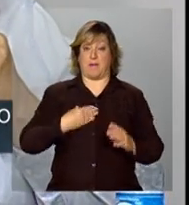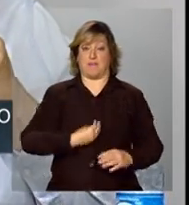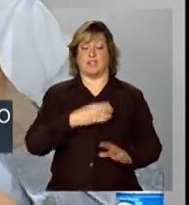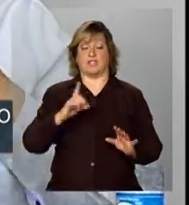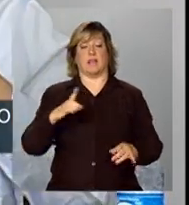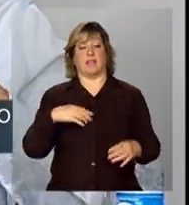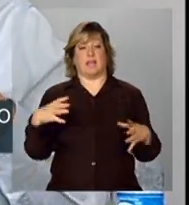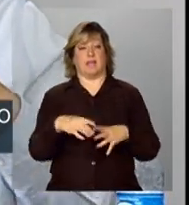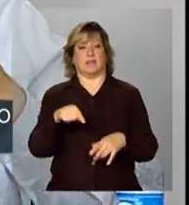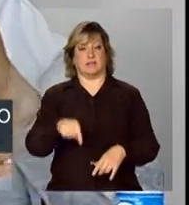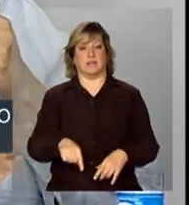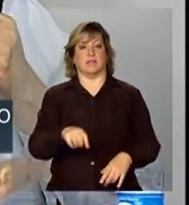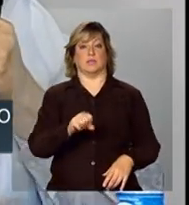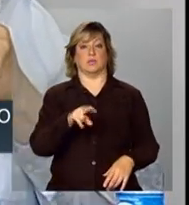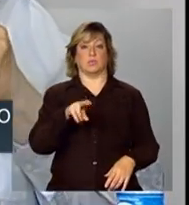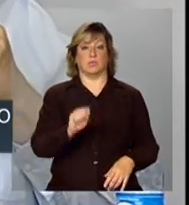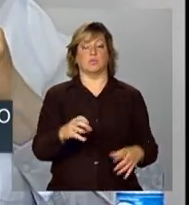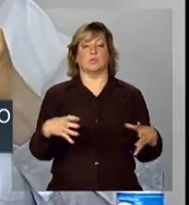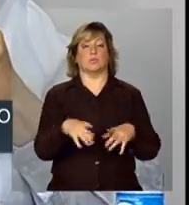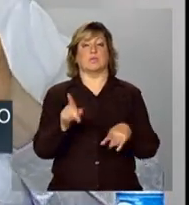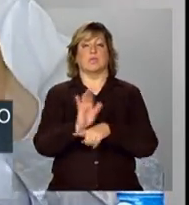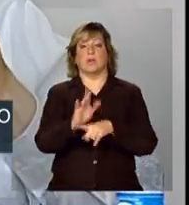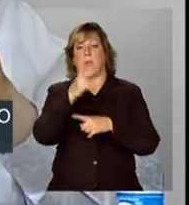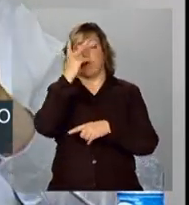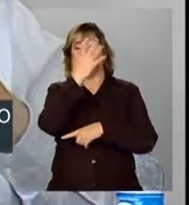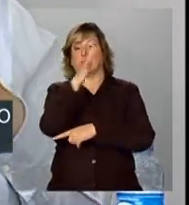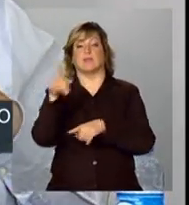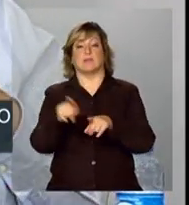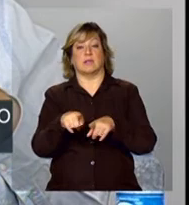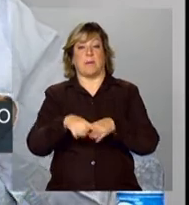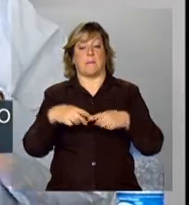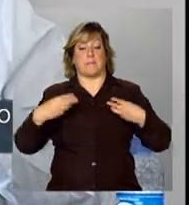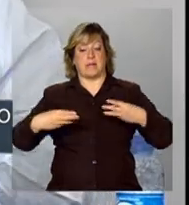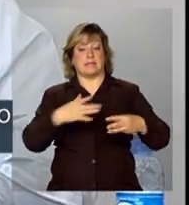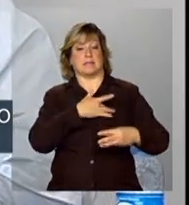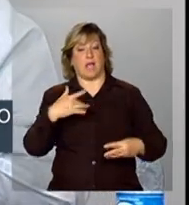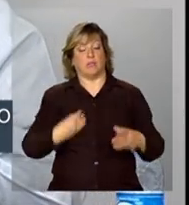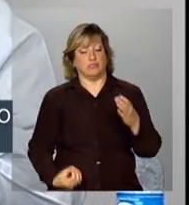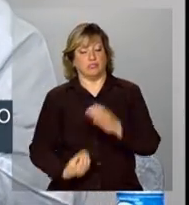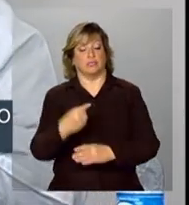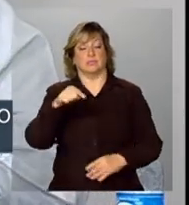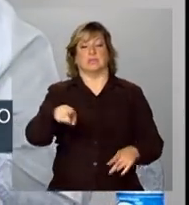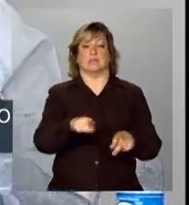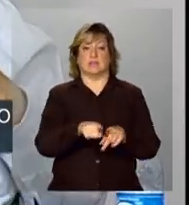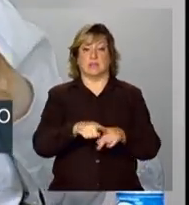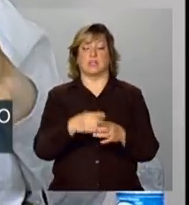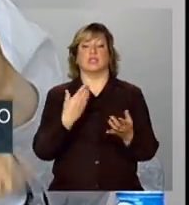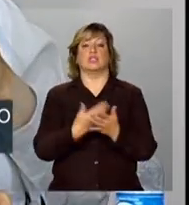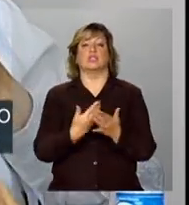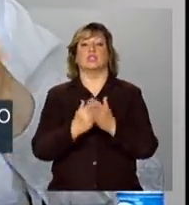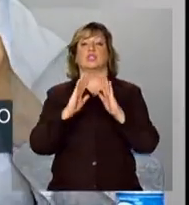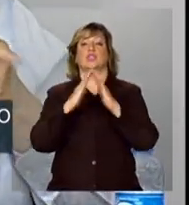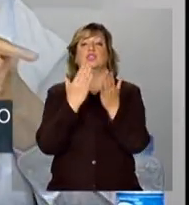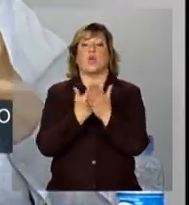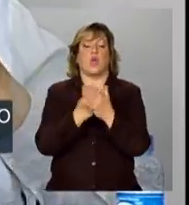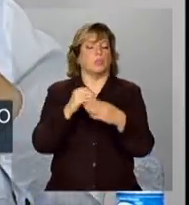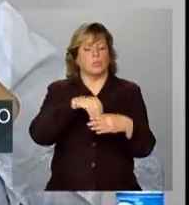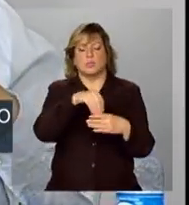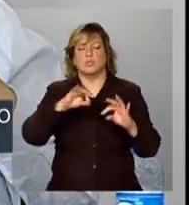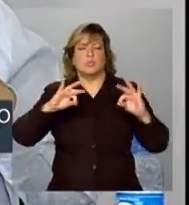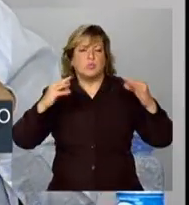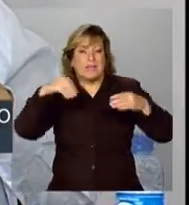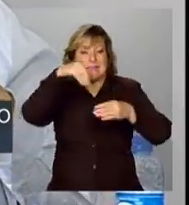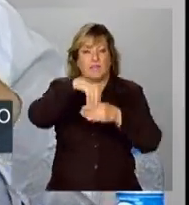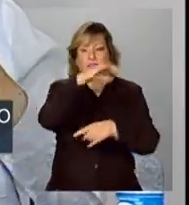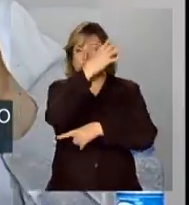isso. O SUS para os povos da floresta, o Ministério da Saúde vai estar lá, o Ministério da Educação com a escola para os povos da floresta, tudo, as